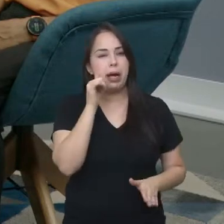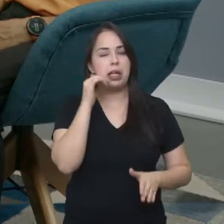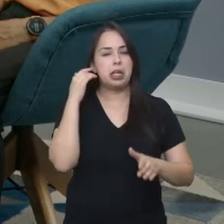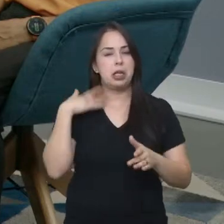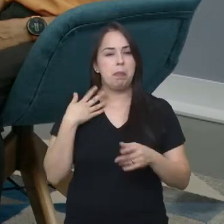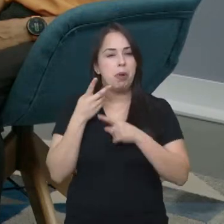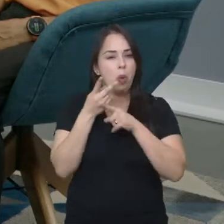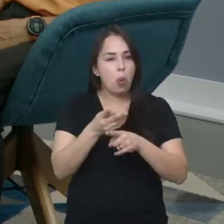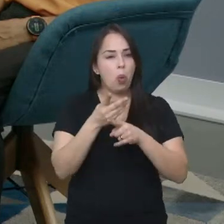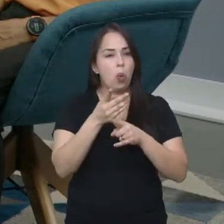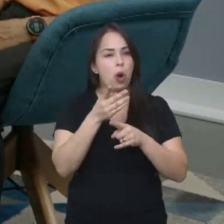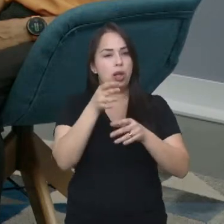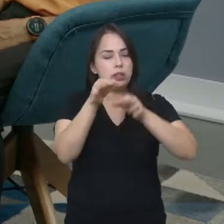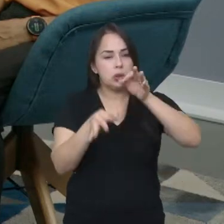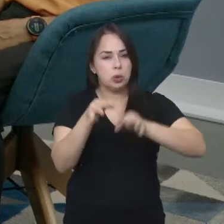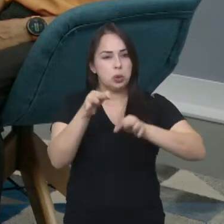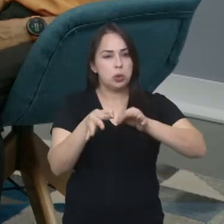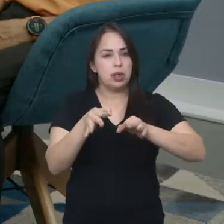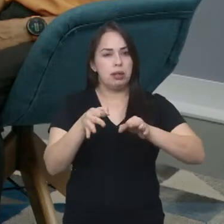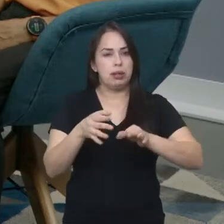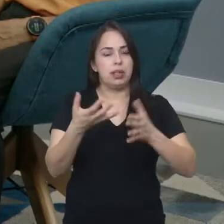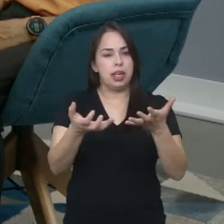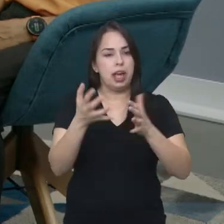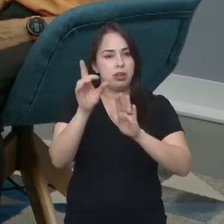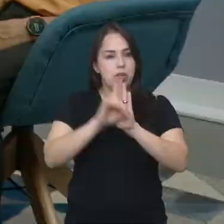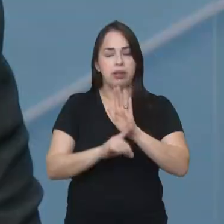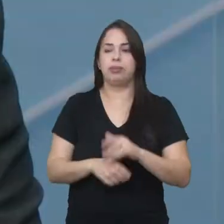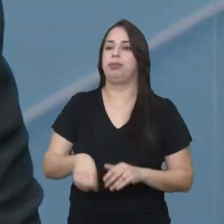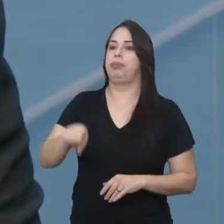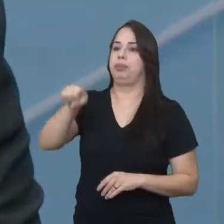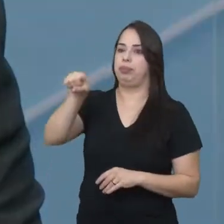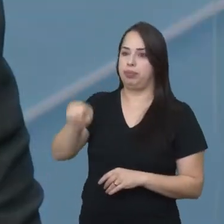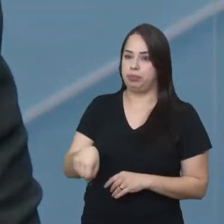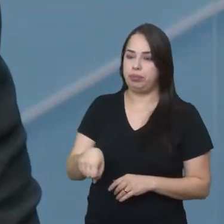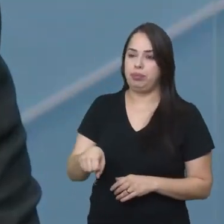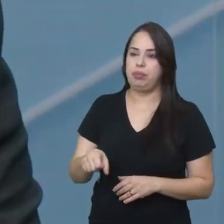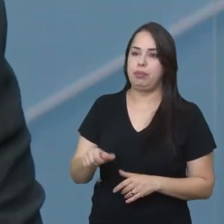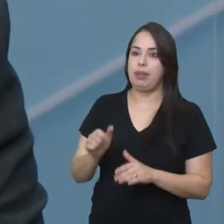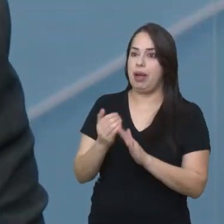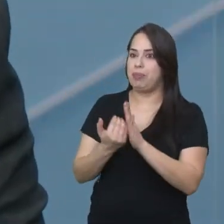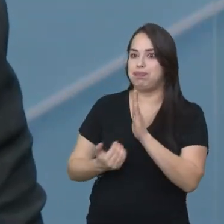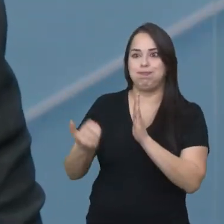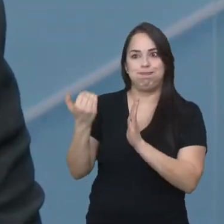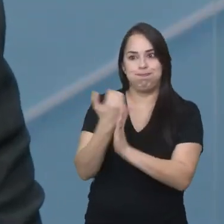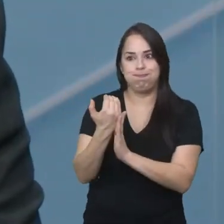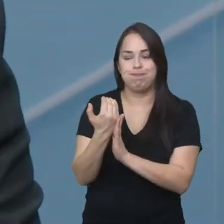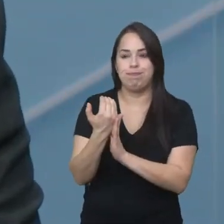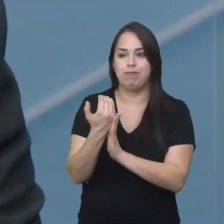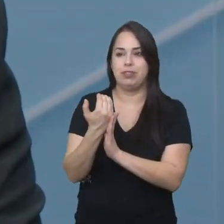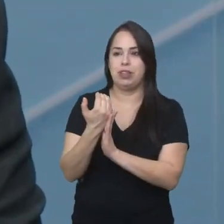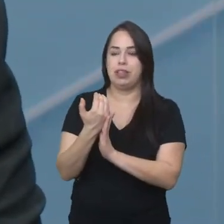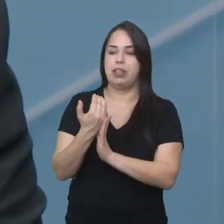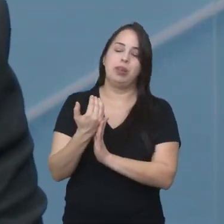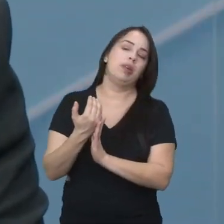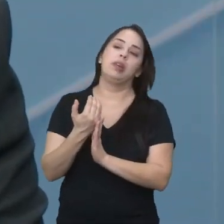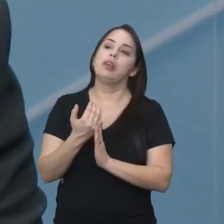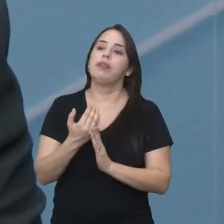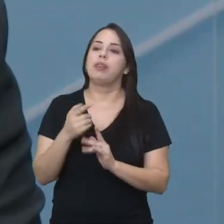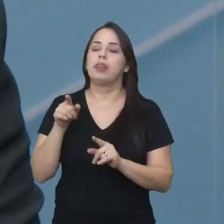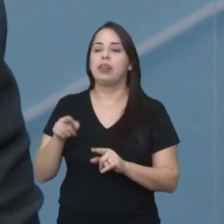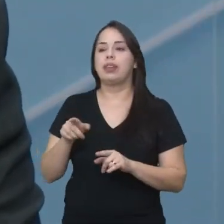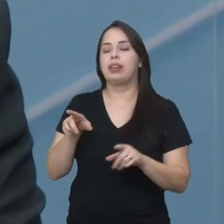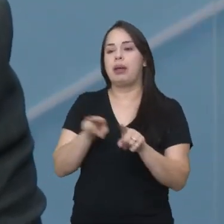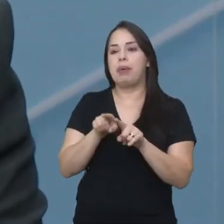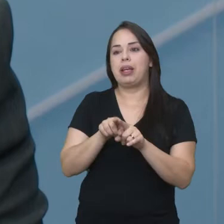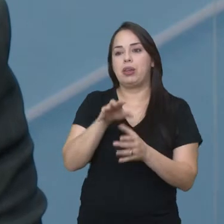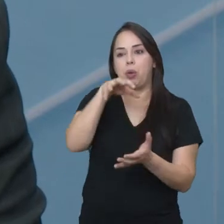para poder ser contemplada com esses direitos? Sim, cresceu bastante, né? E o papel do SEDECA, enquanto organização